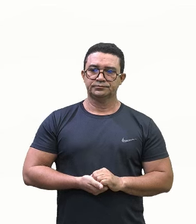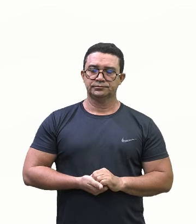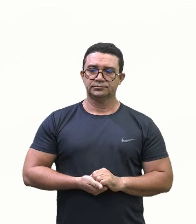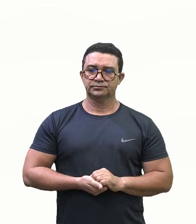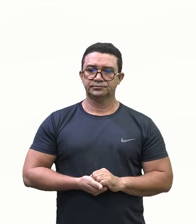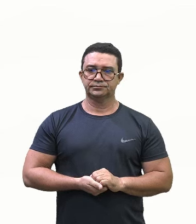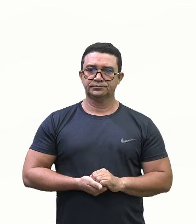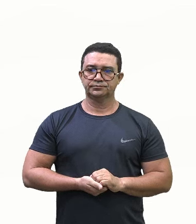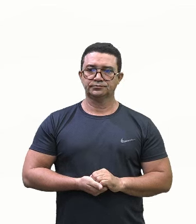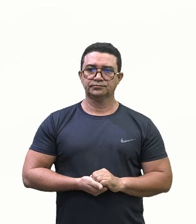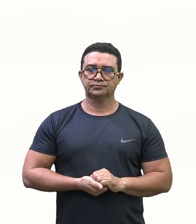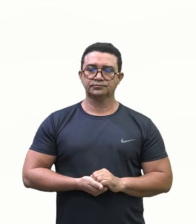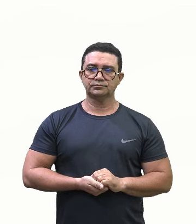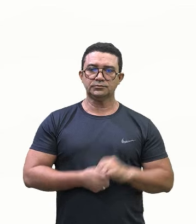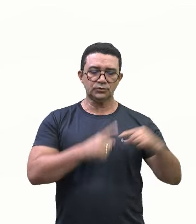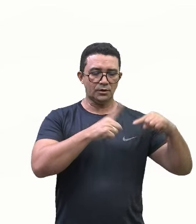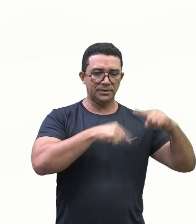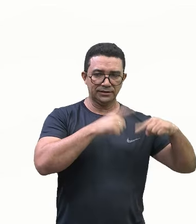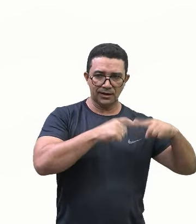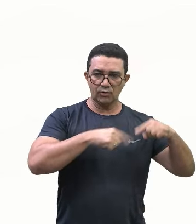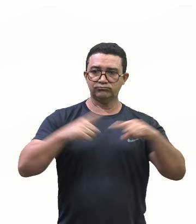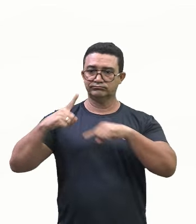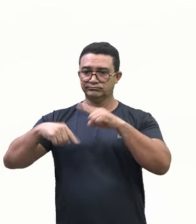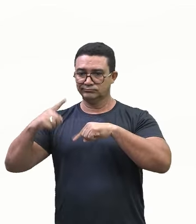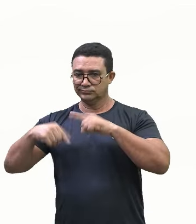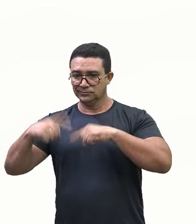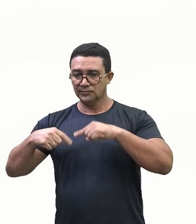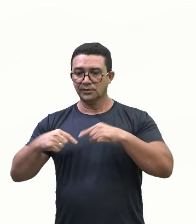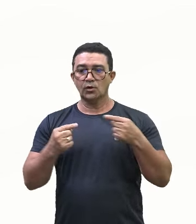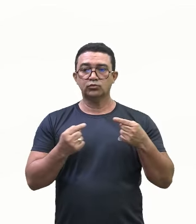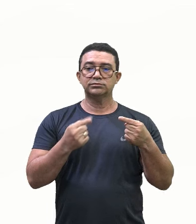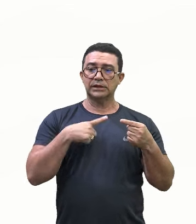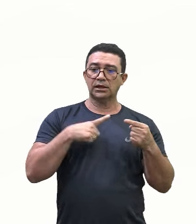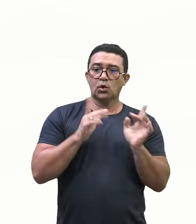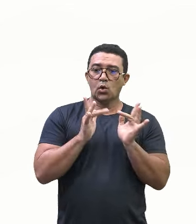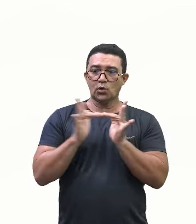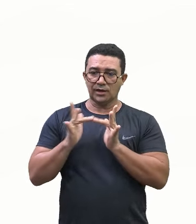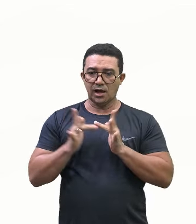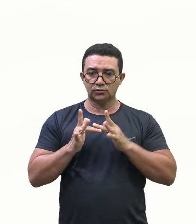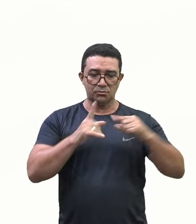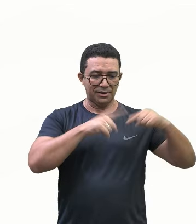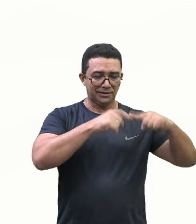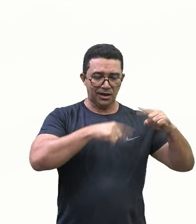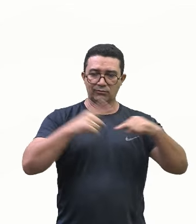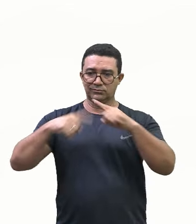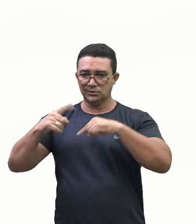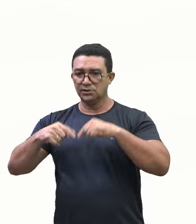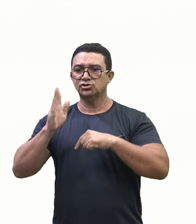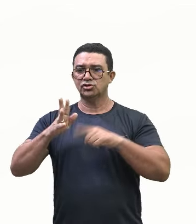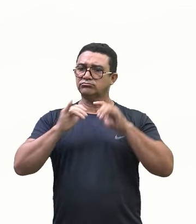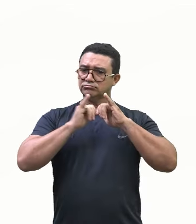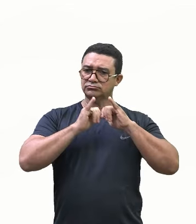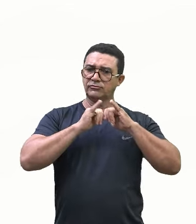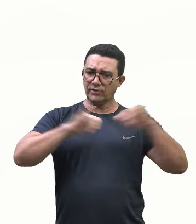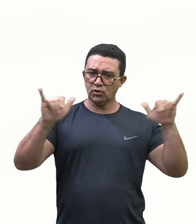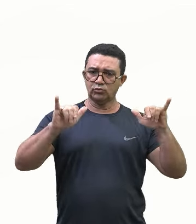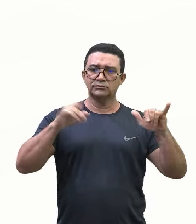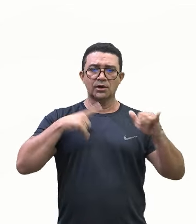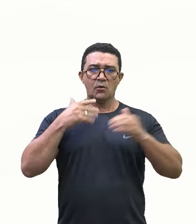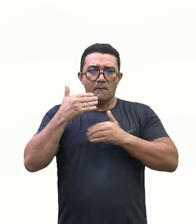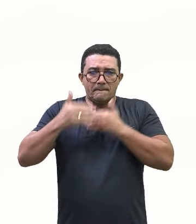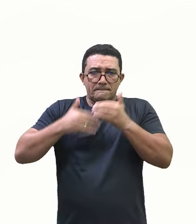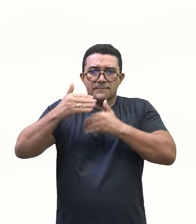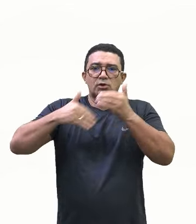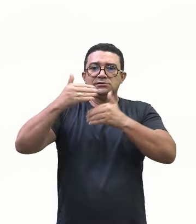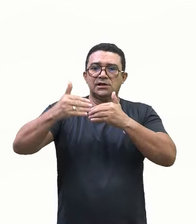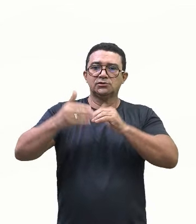corpos, e eles estão em contato, lembra, isso a gente já falou que ocorre um processo chamado de